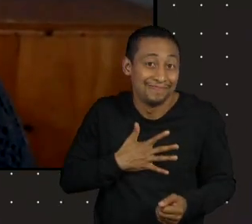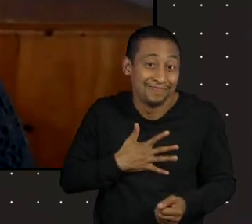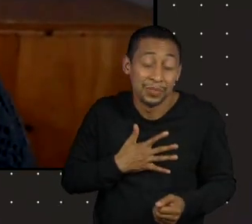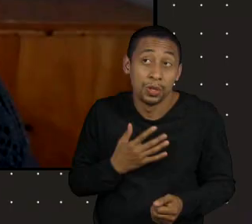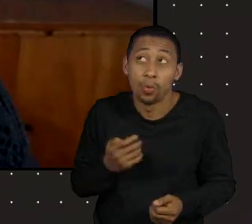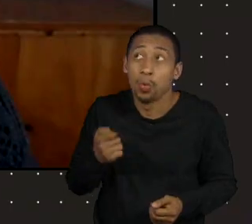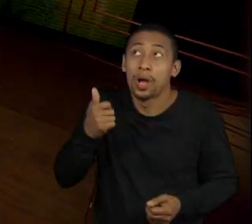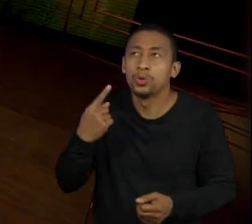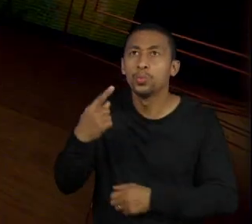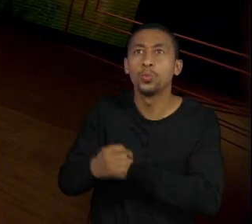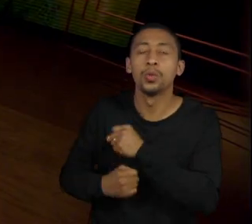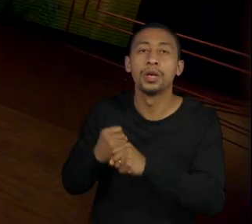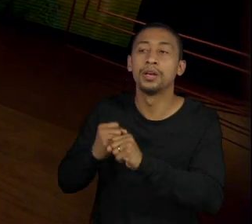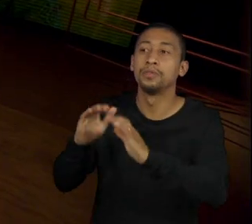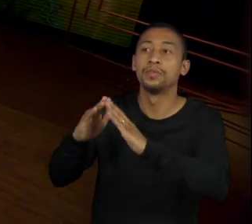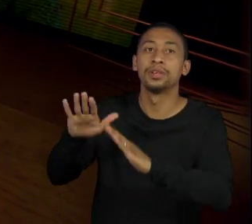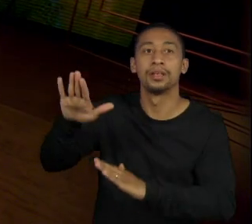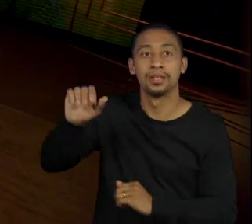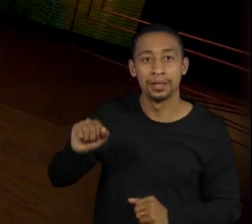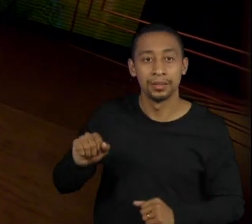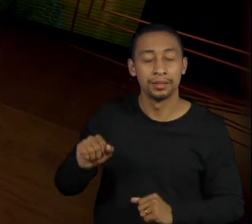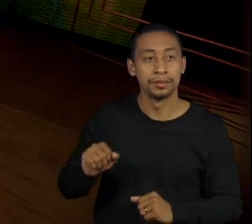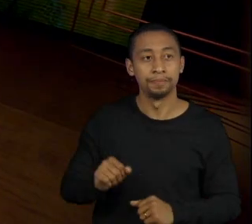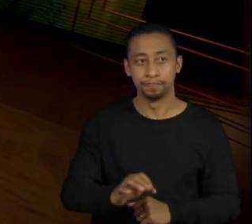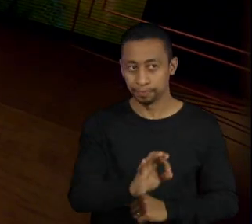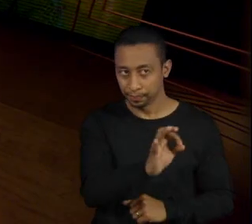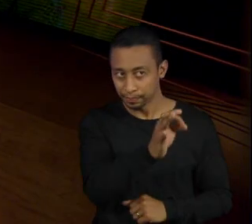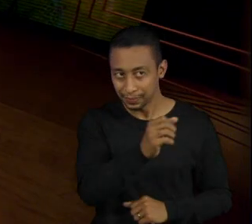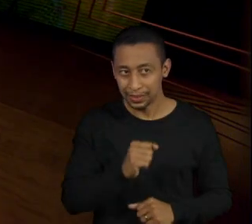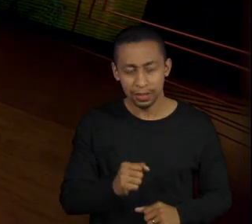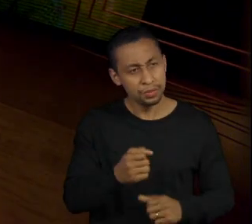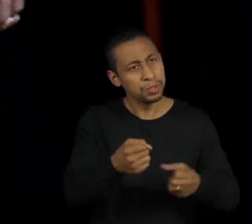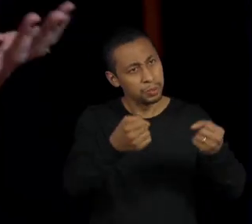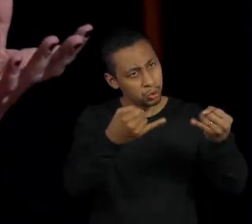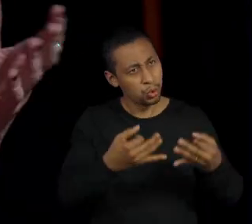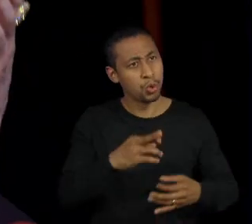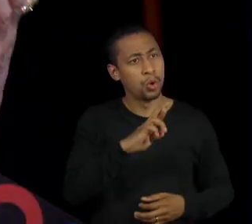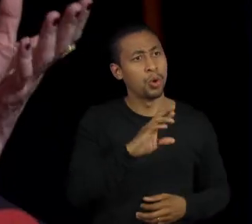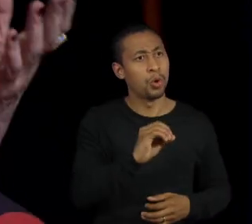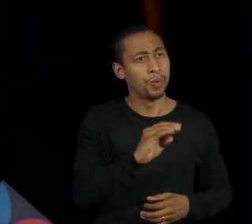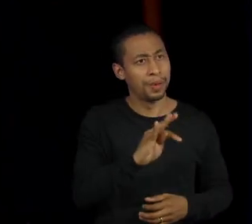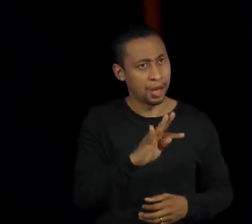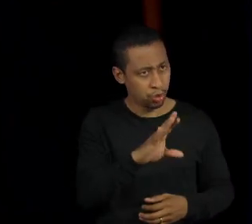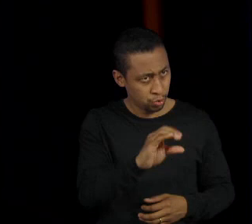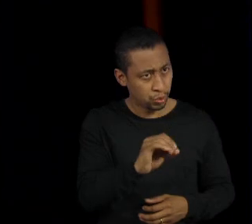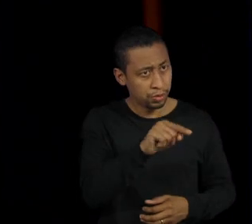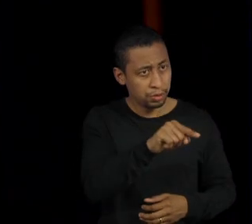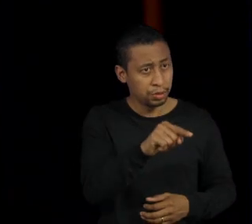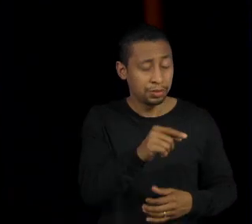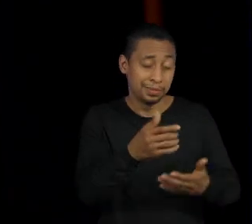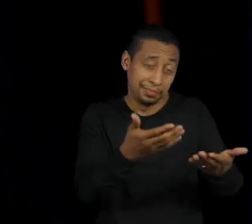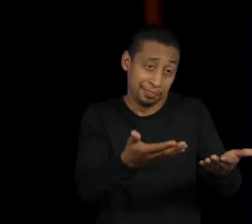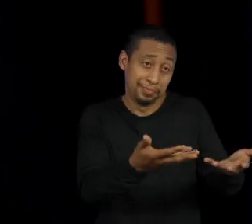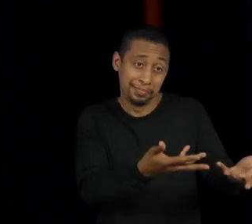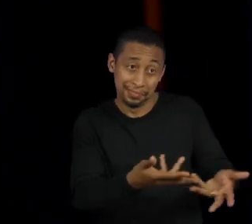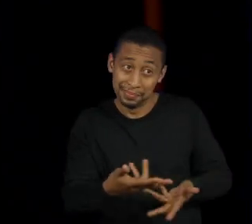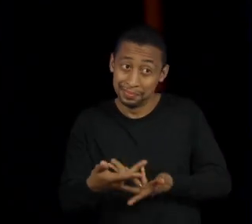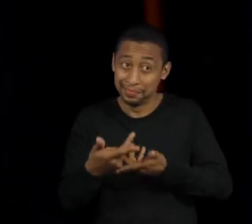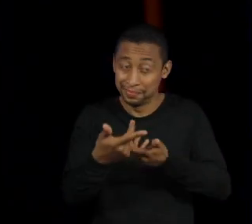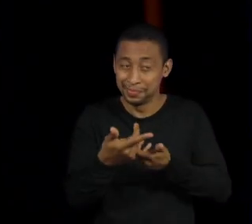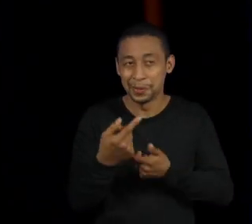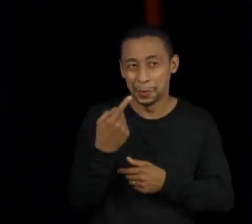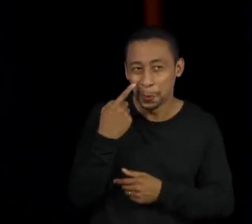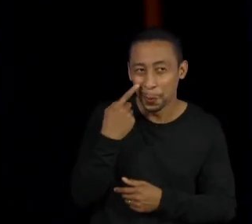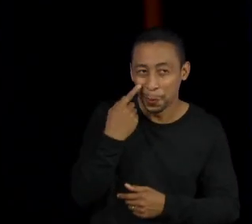um ano lá. Com certeza. E você citou o Roberto Monteiro, então é claro que ele não podia ficar de fora e te mandou